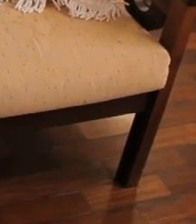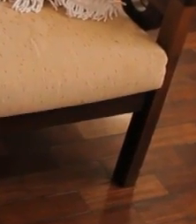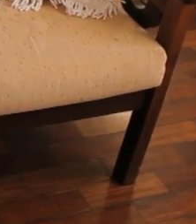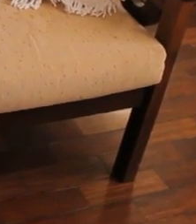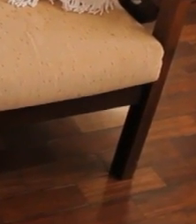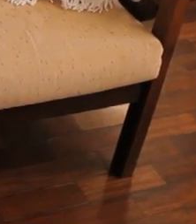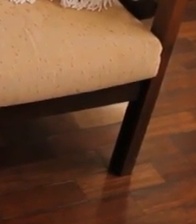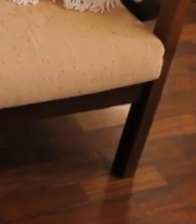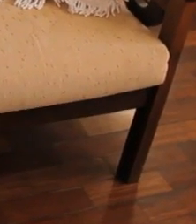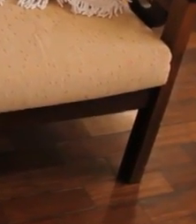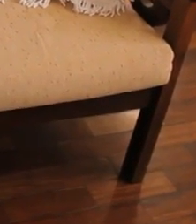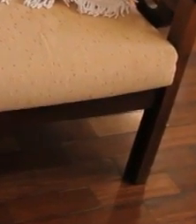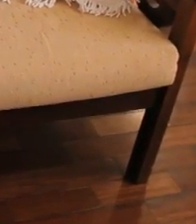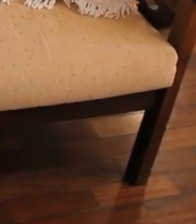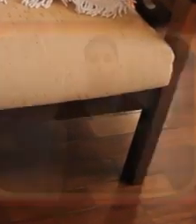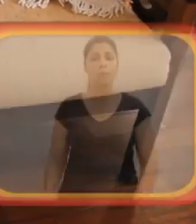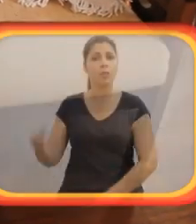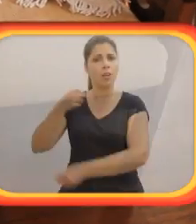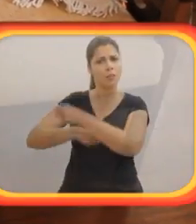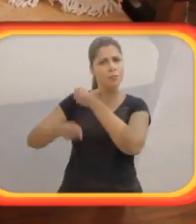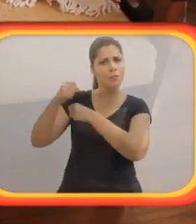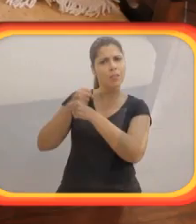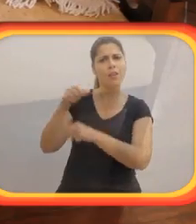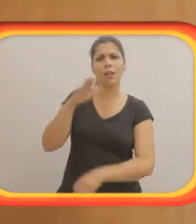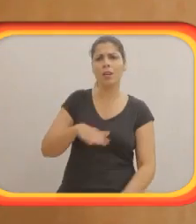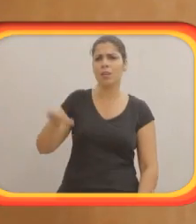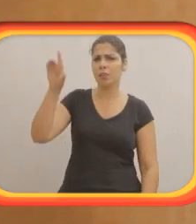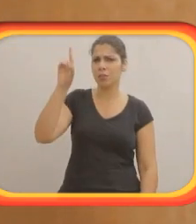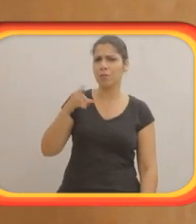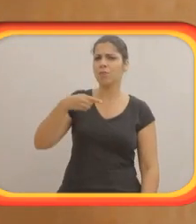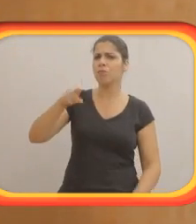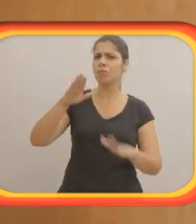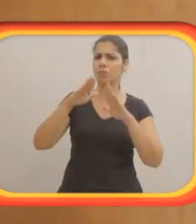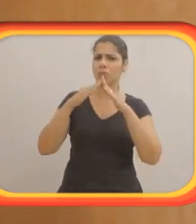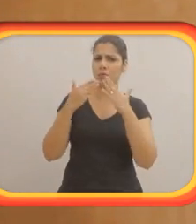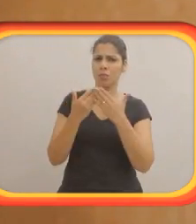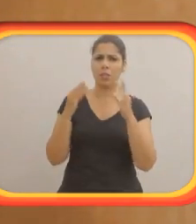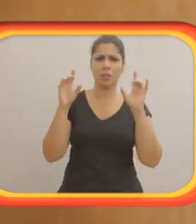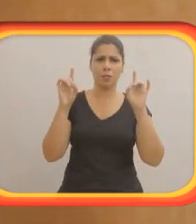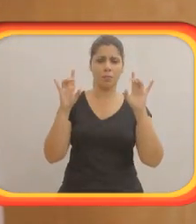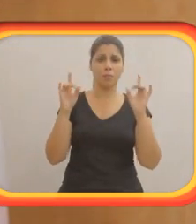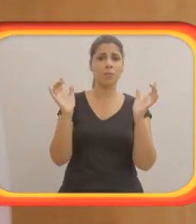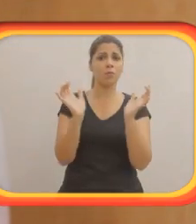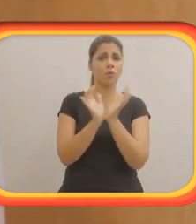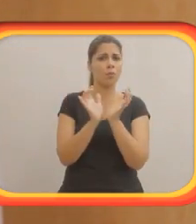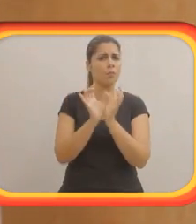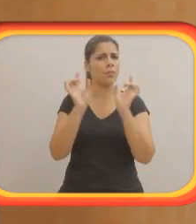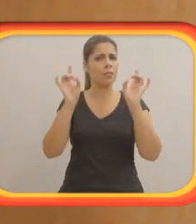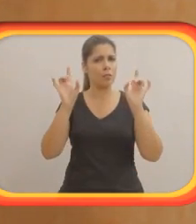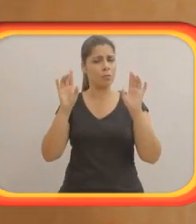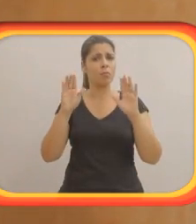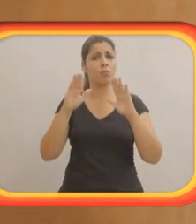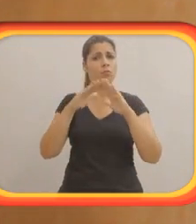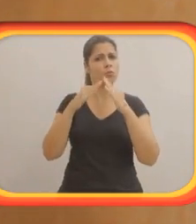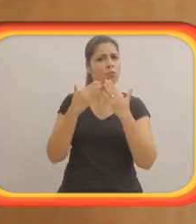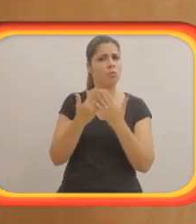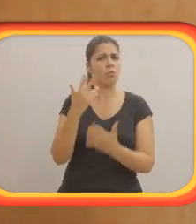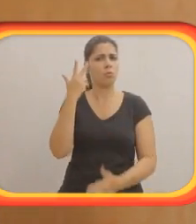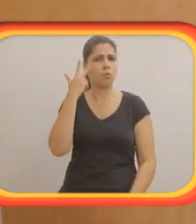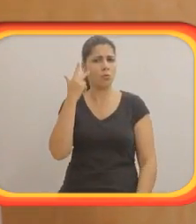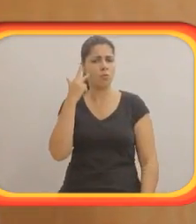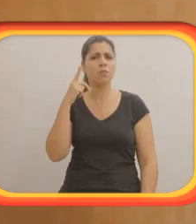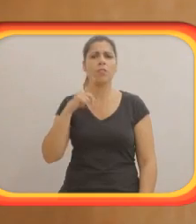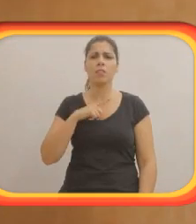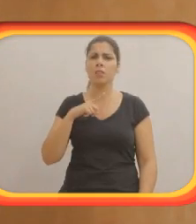e o coloca no colo. Ela abre e digita. Passado, as crianças com deficiência, elas iam para escolas especiais.